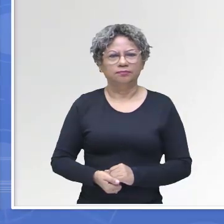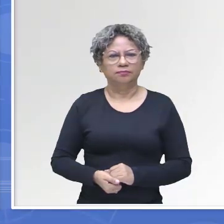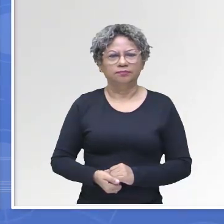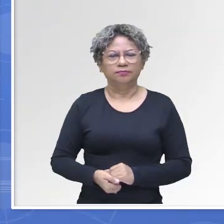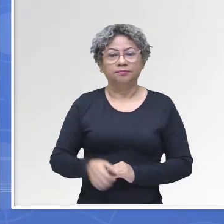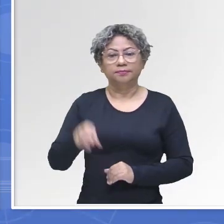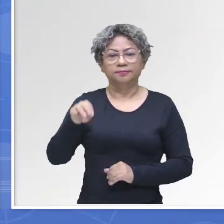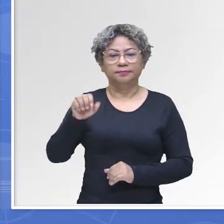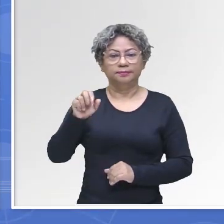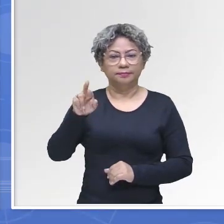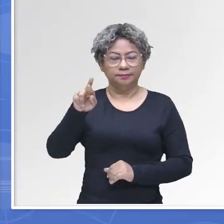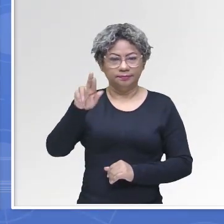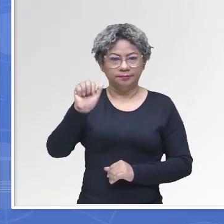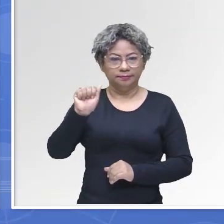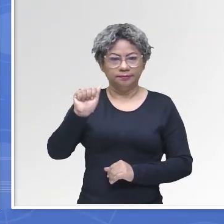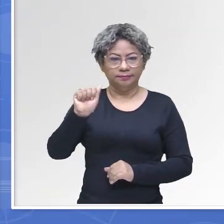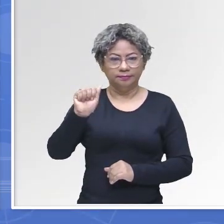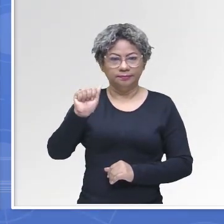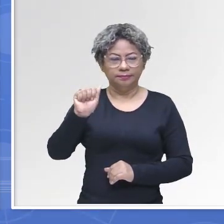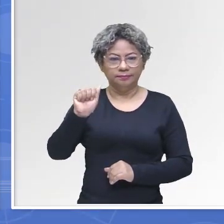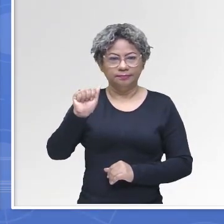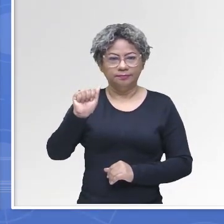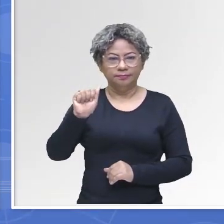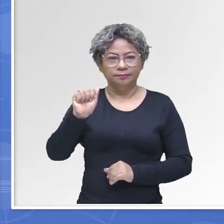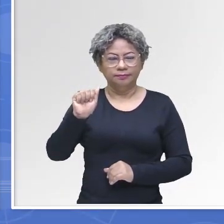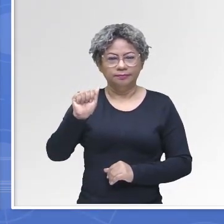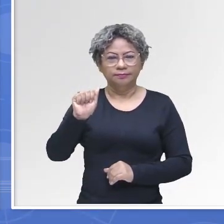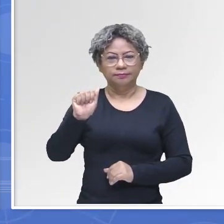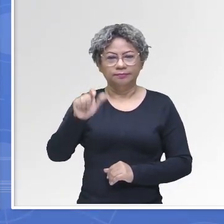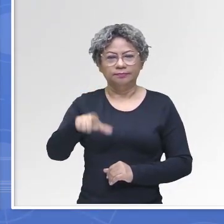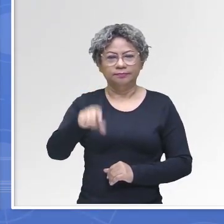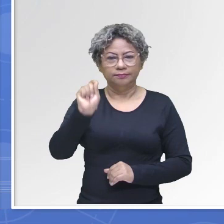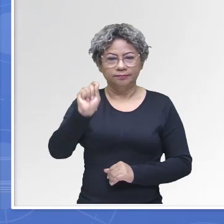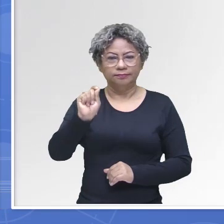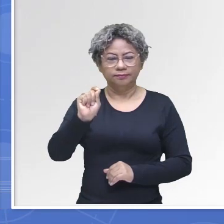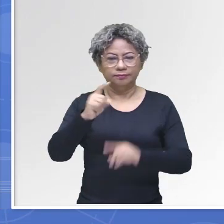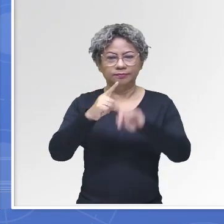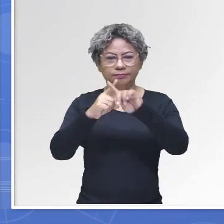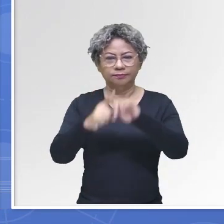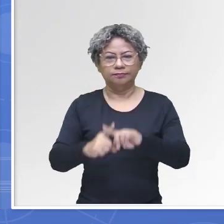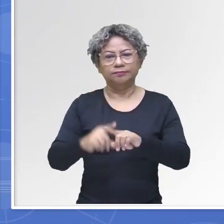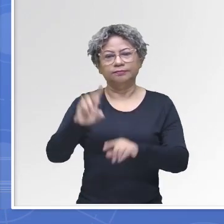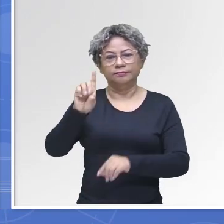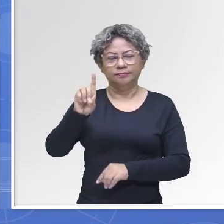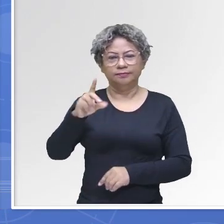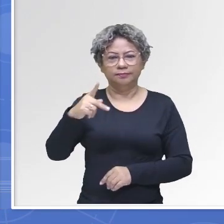Amara, né? Amara, letra D. Pedro,